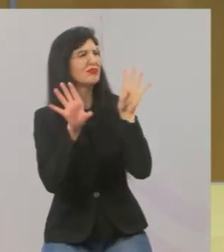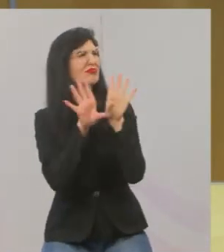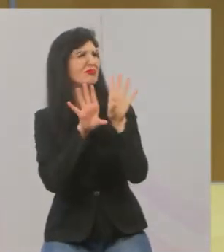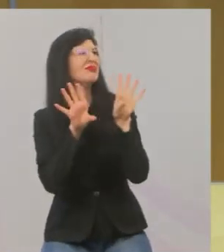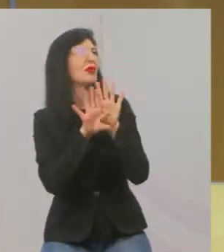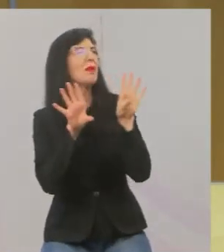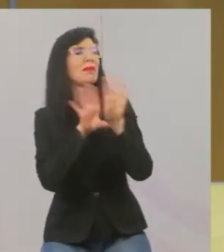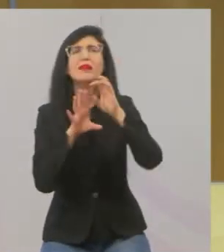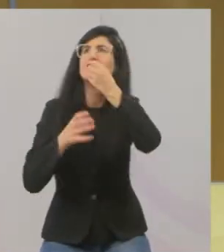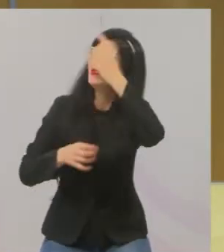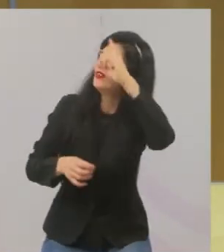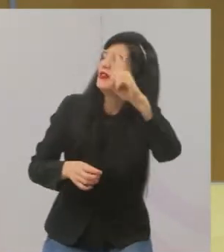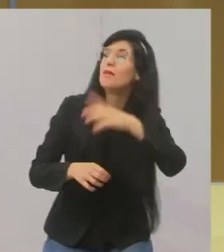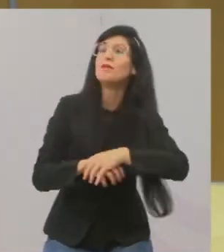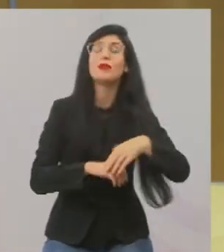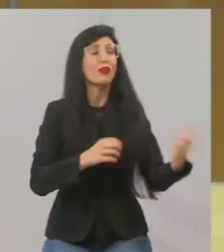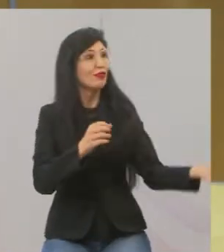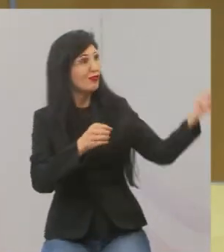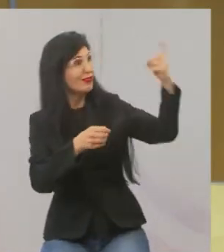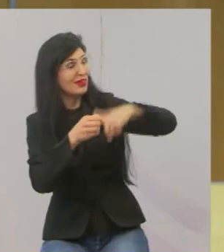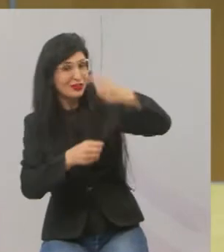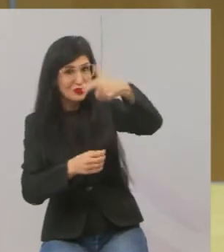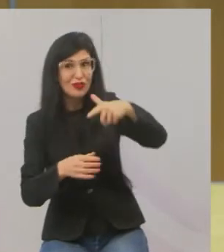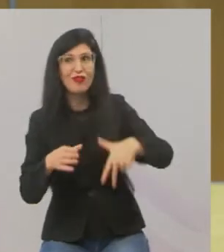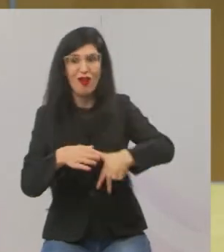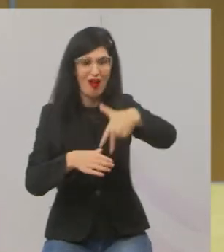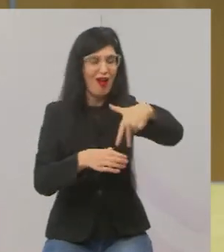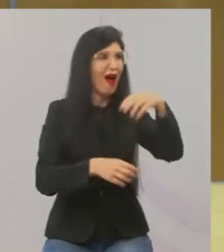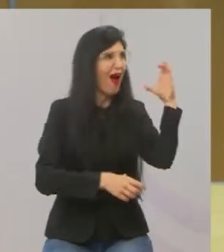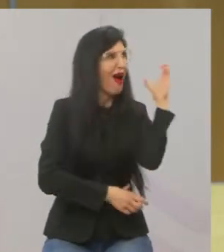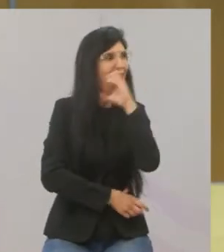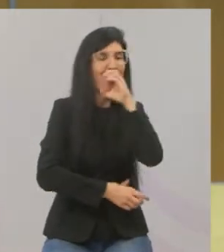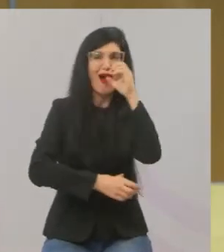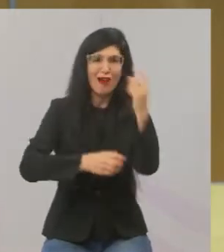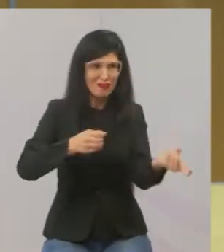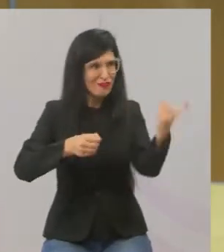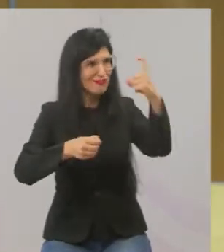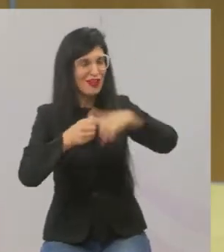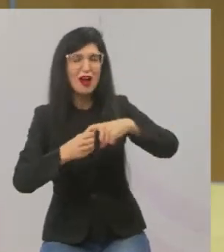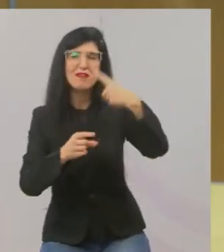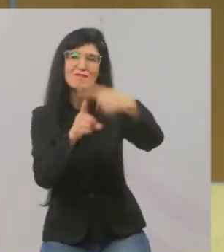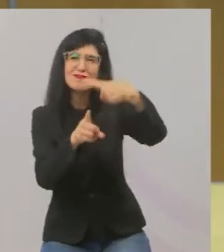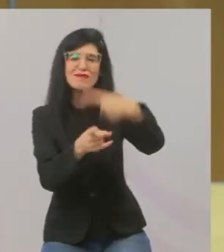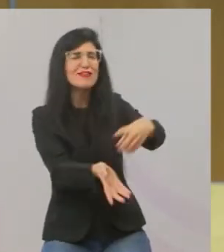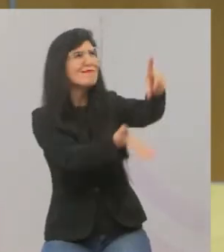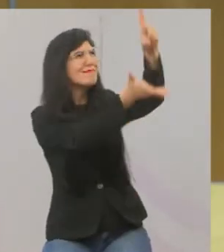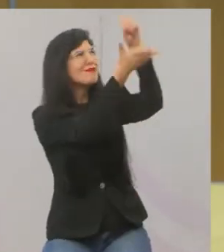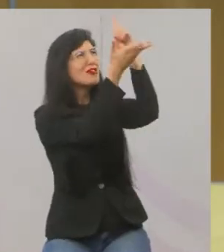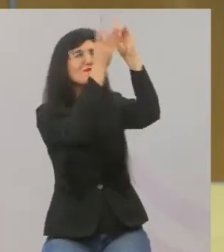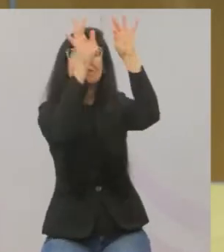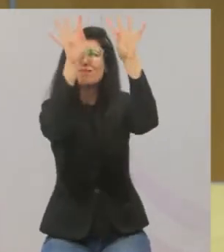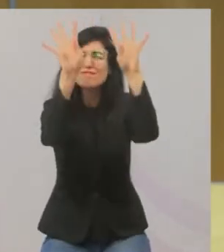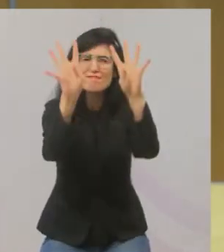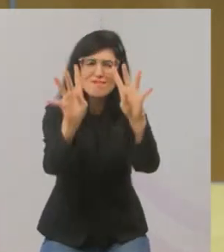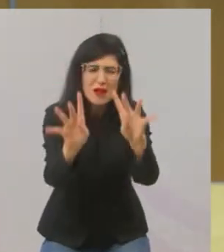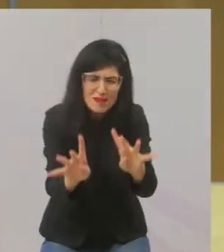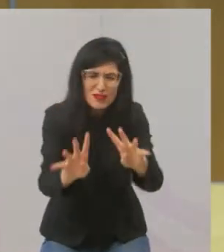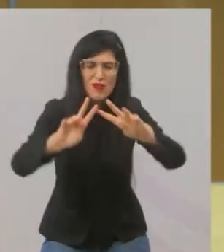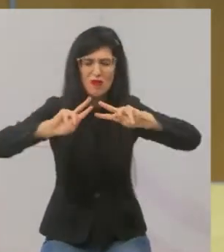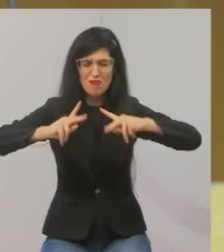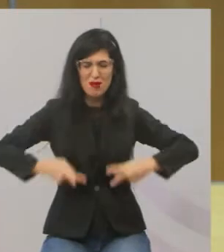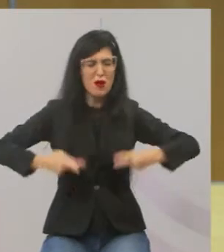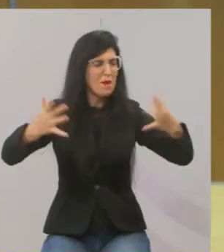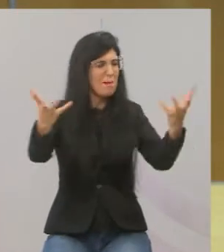eu retornar nessa tribuna tão rápido, nem pensava que ia ser tão rápido assim, mas Deus é maravilhoso demais na minha vida. Sempre Ele está tomando conta